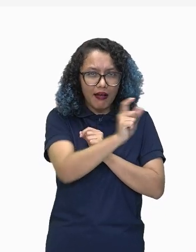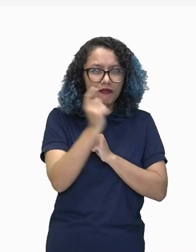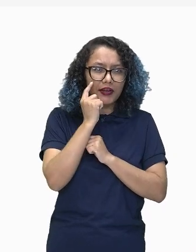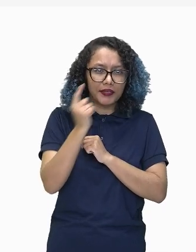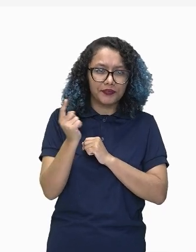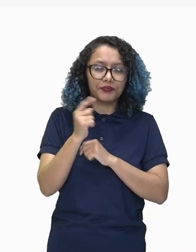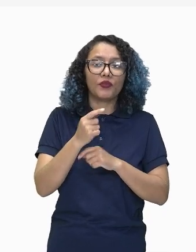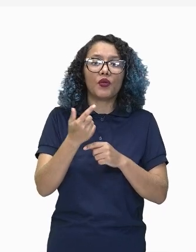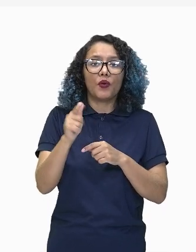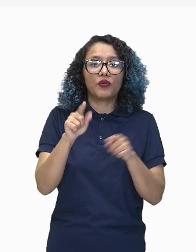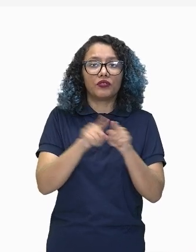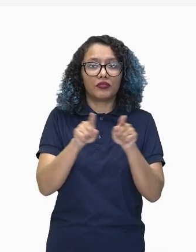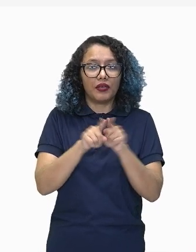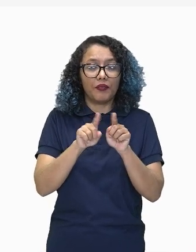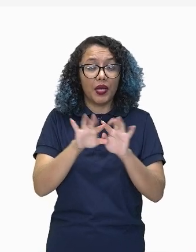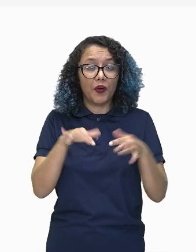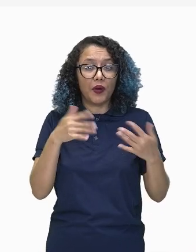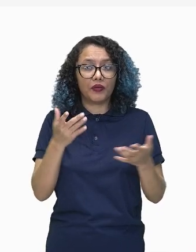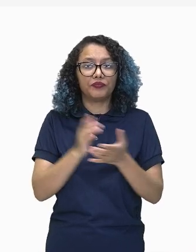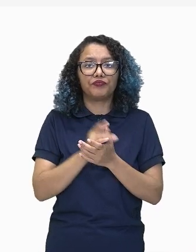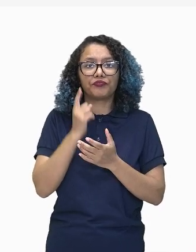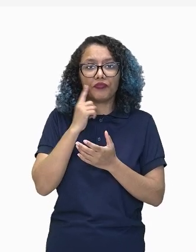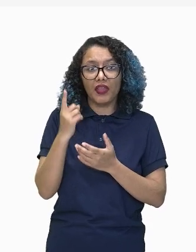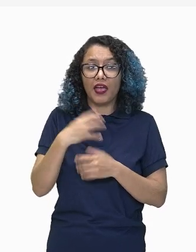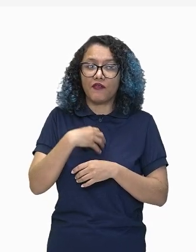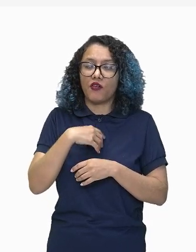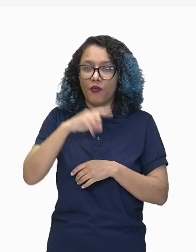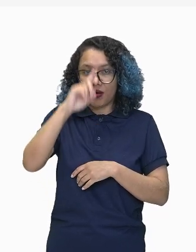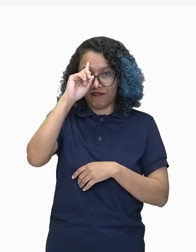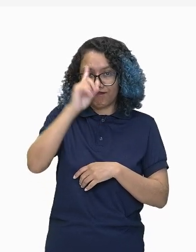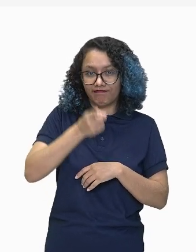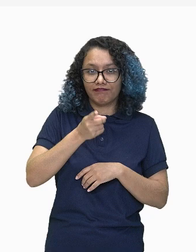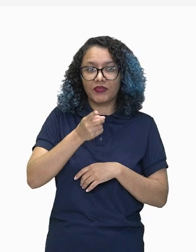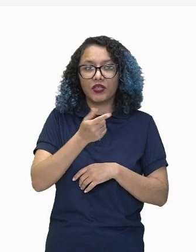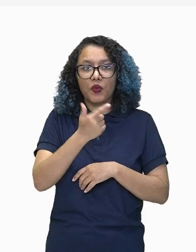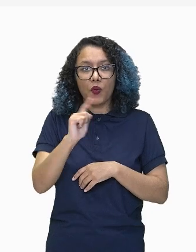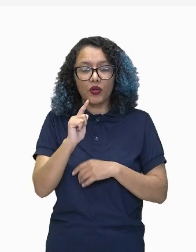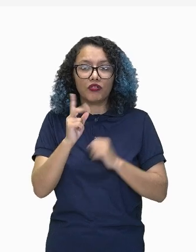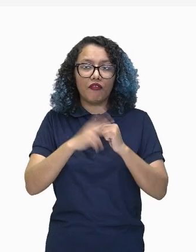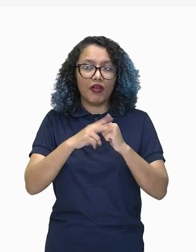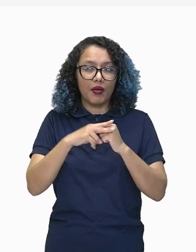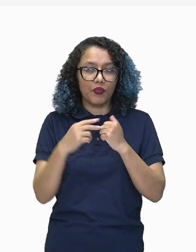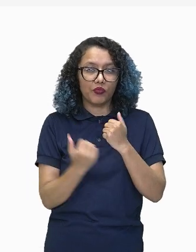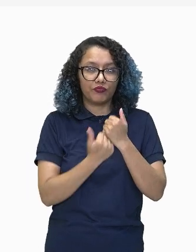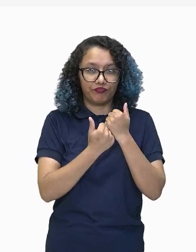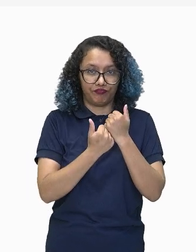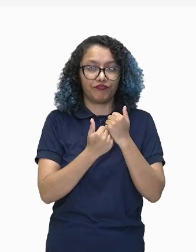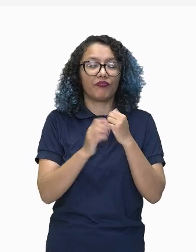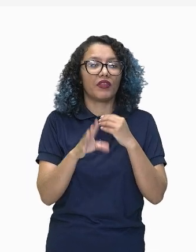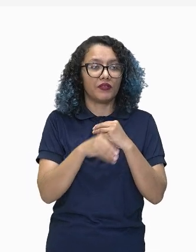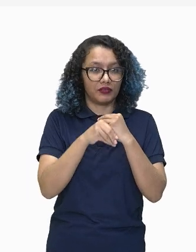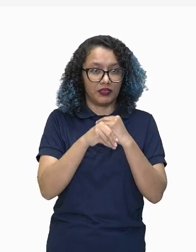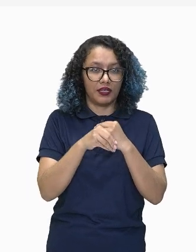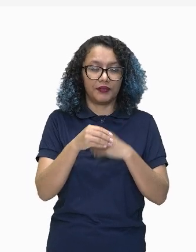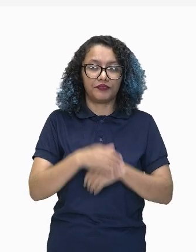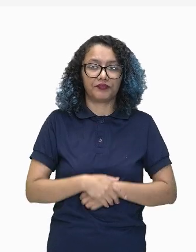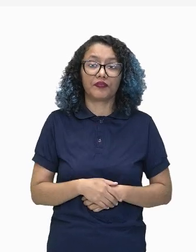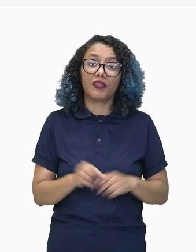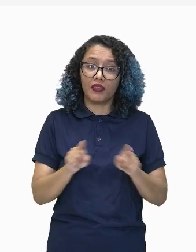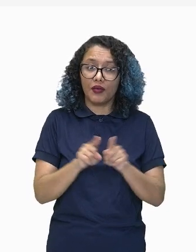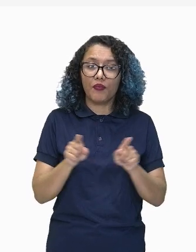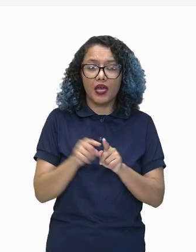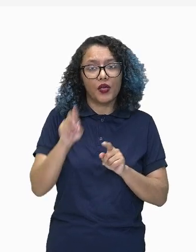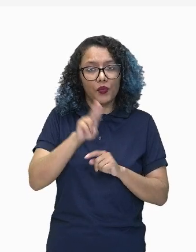modo aqui, gramatical, que é o imperative form e o modal verbs. Na linguagem persuasiva, nós também